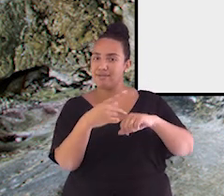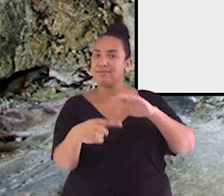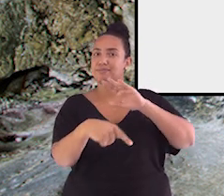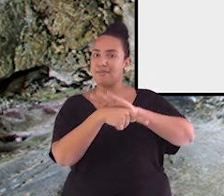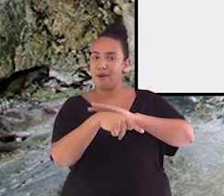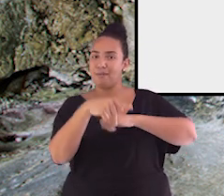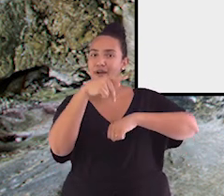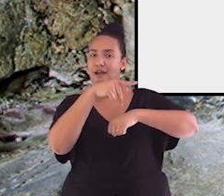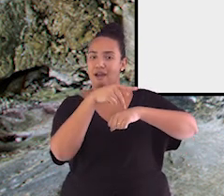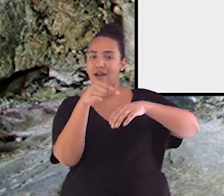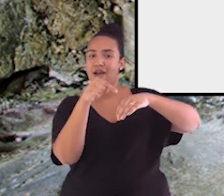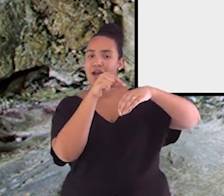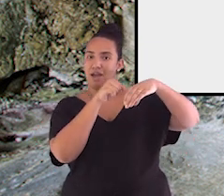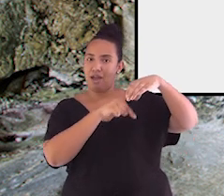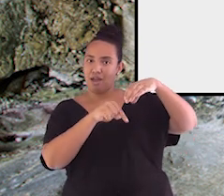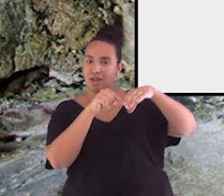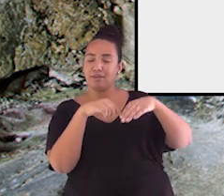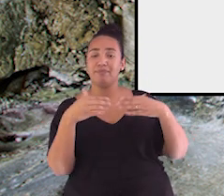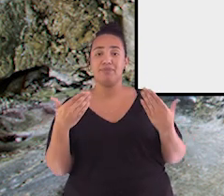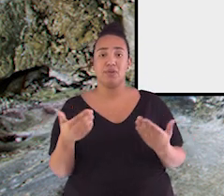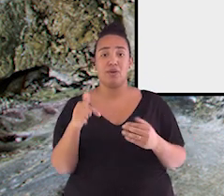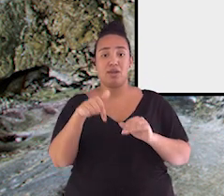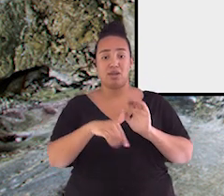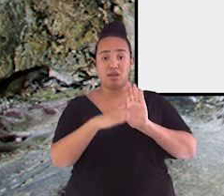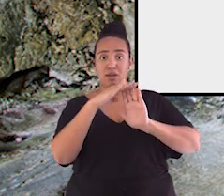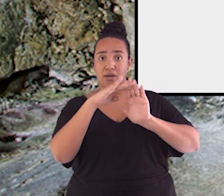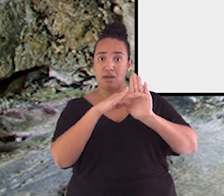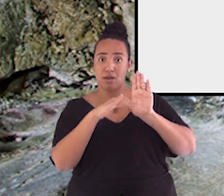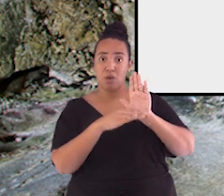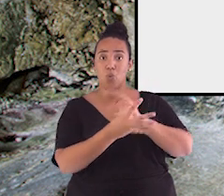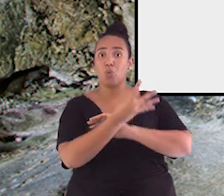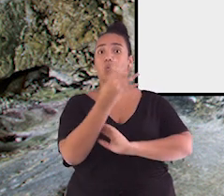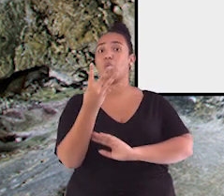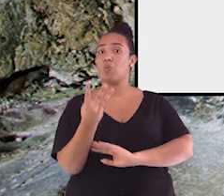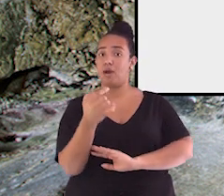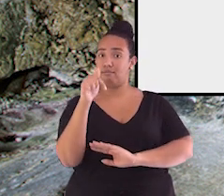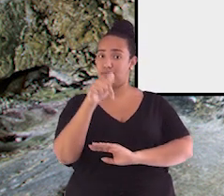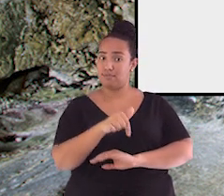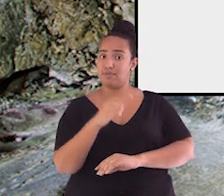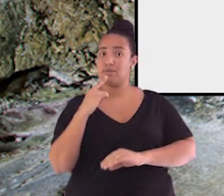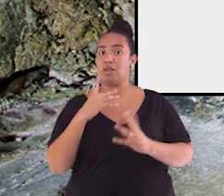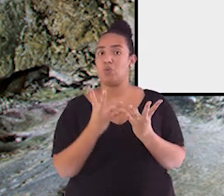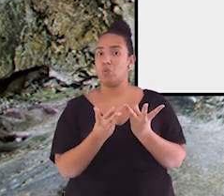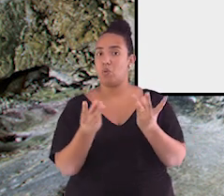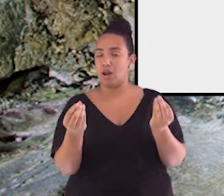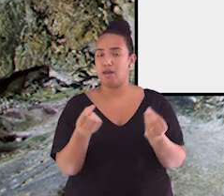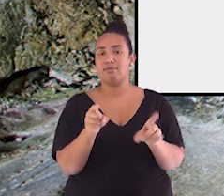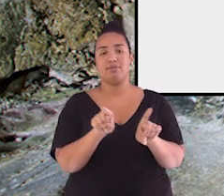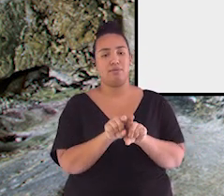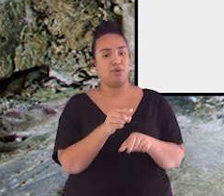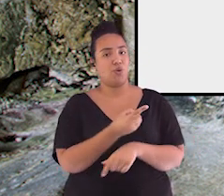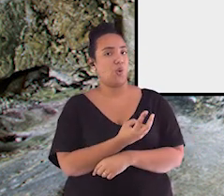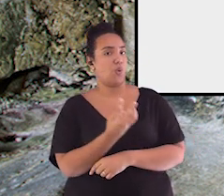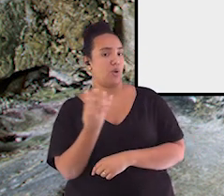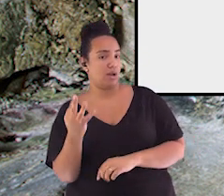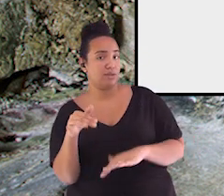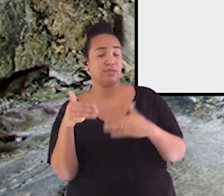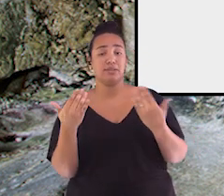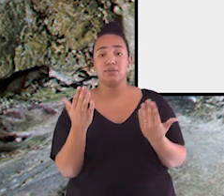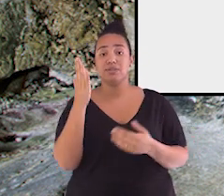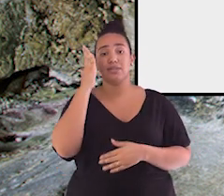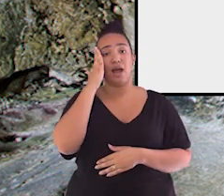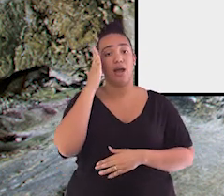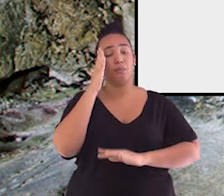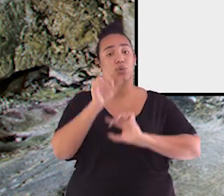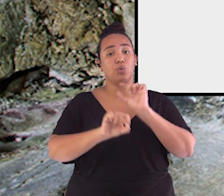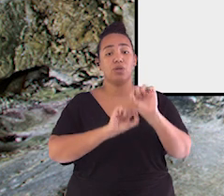Embora sendo o 4º maior país em quantidade, qualidade e extensão de cavernas, reconhece-se que apenas